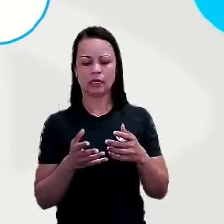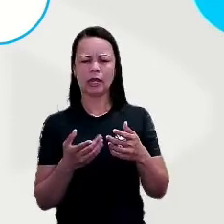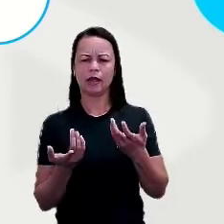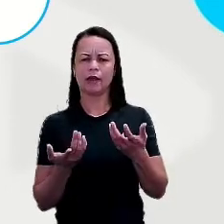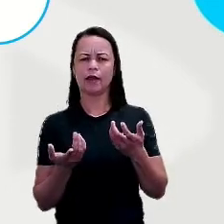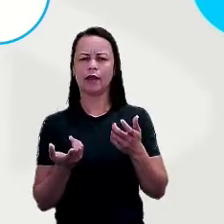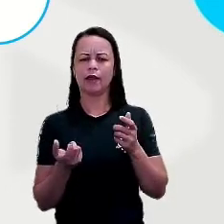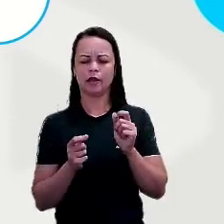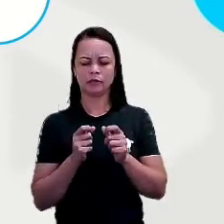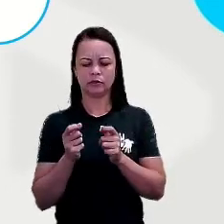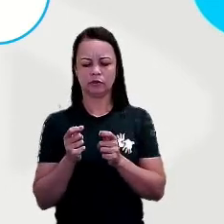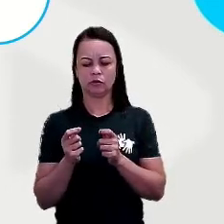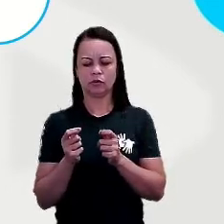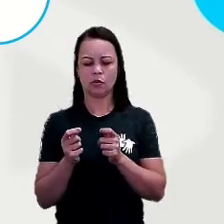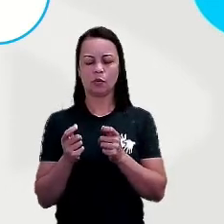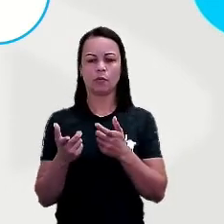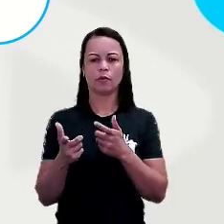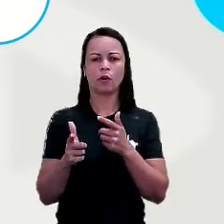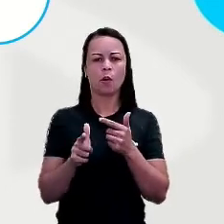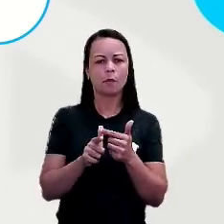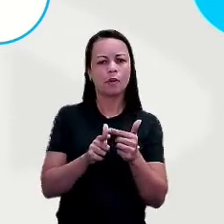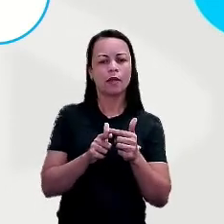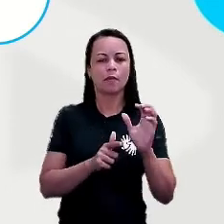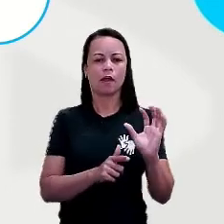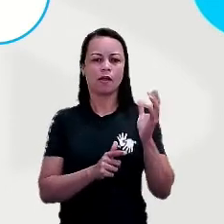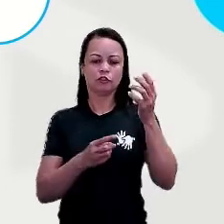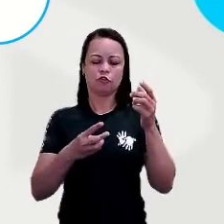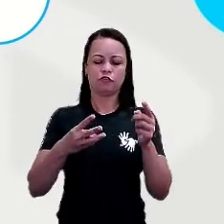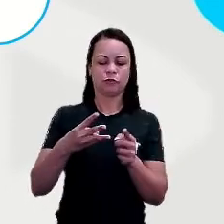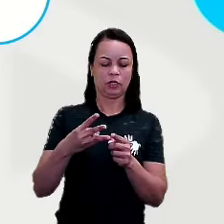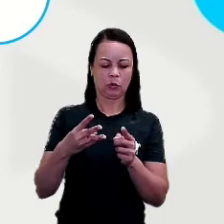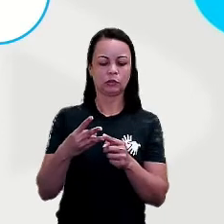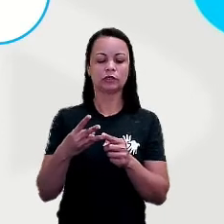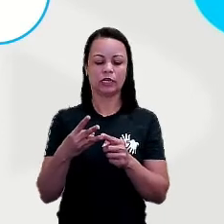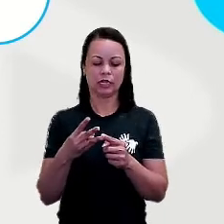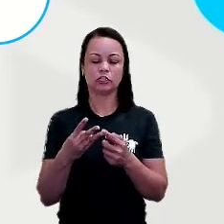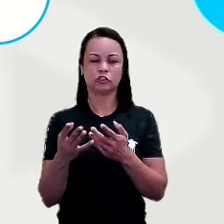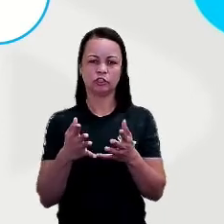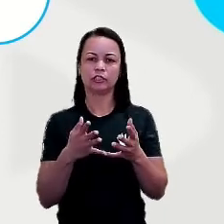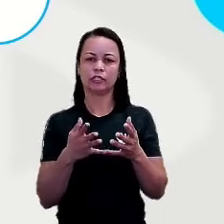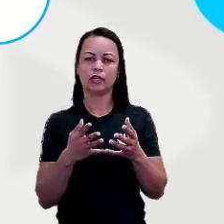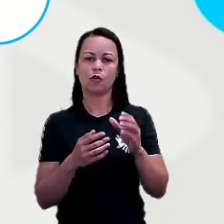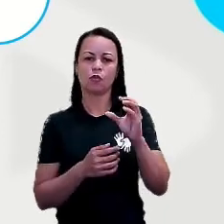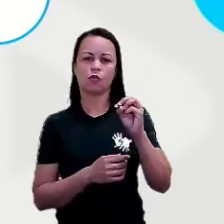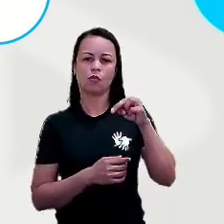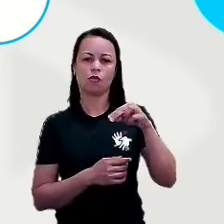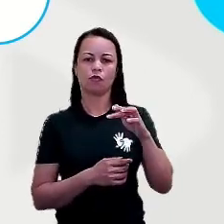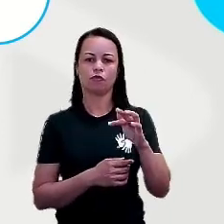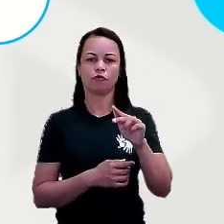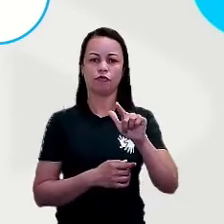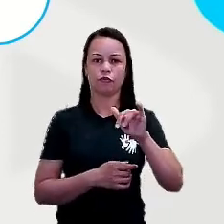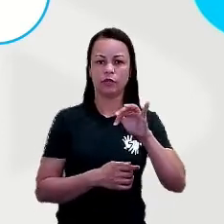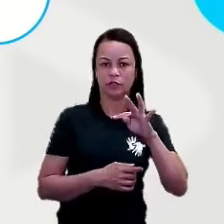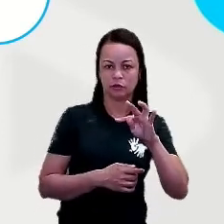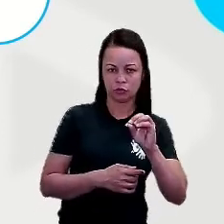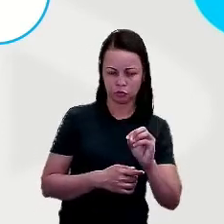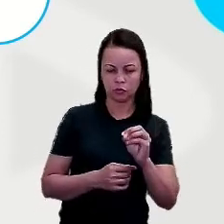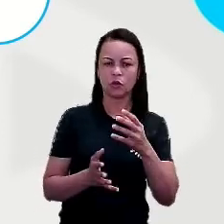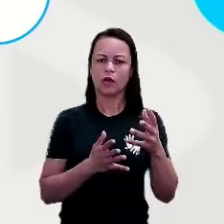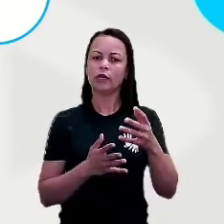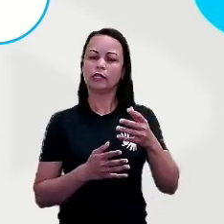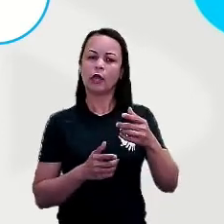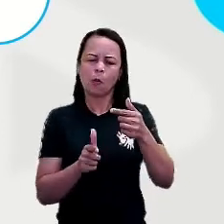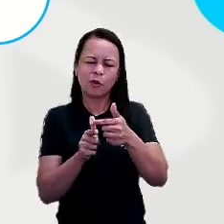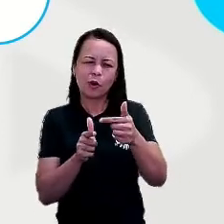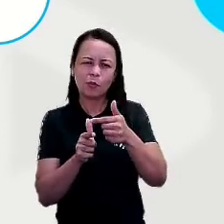poucos personagens, e geralmente acontece ali um conflito, ou seja, tem um probleminha vivenciado